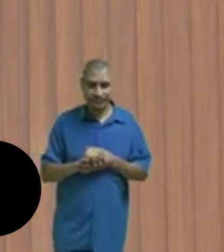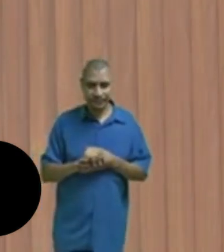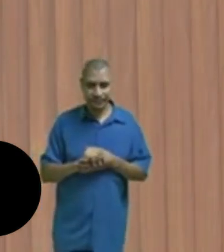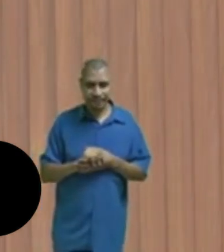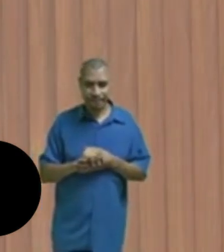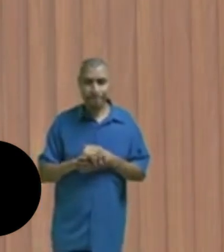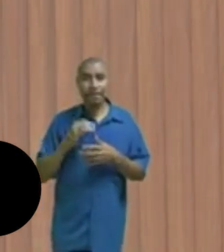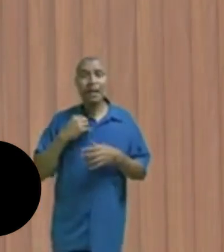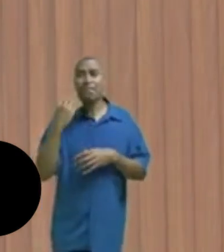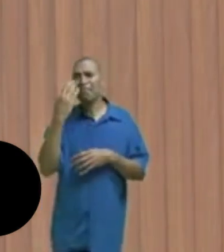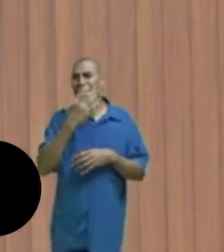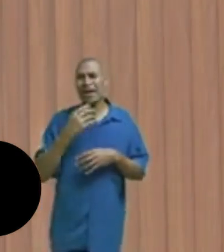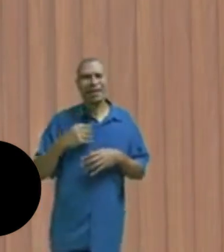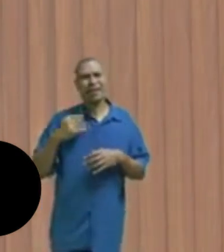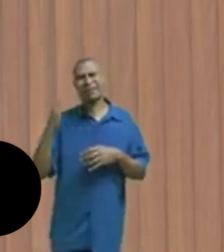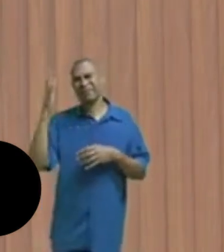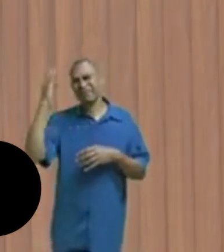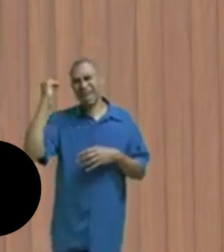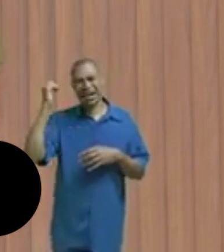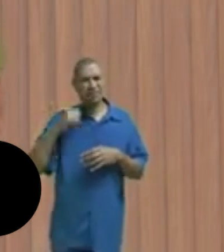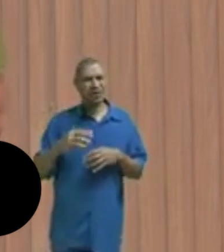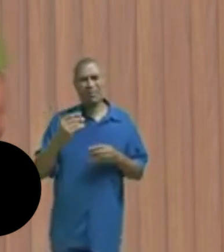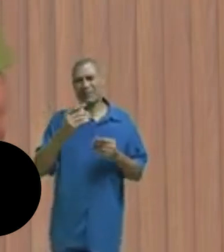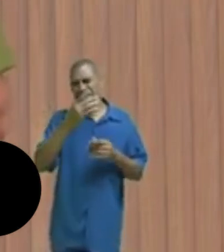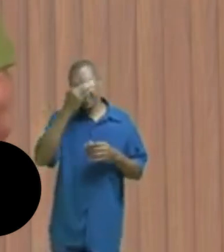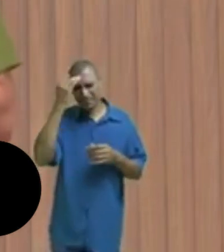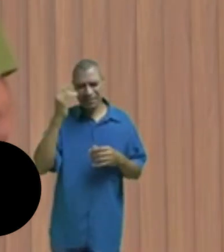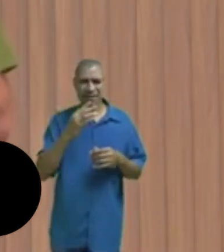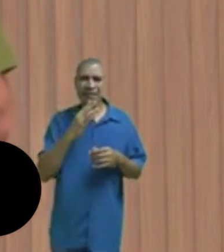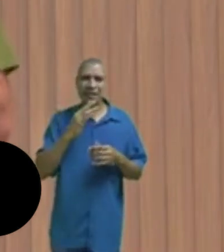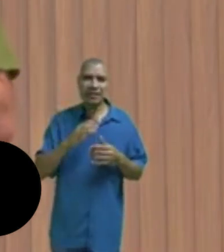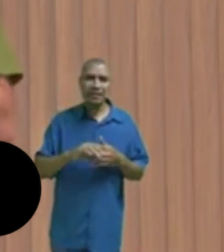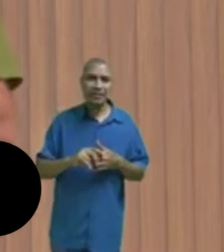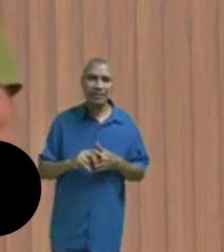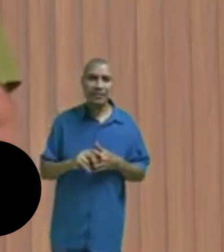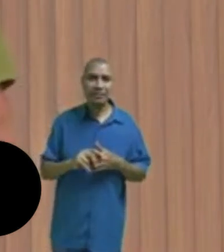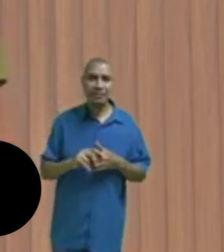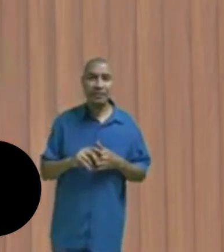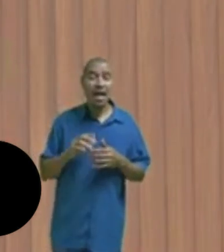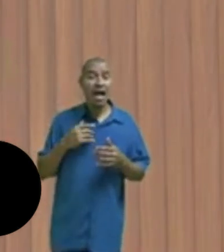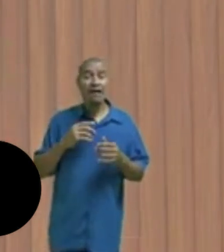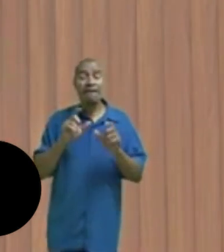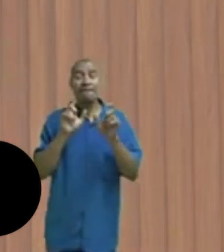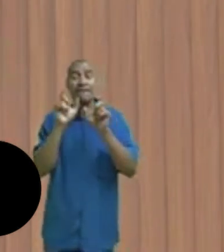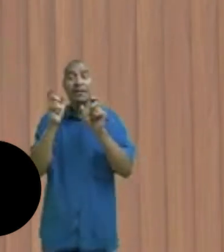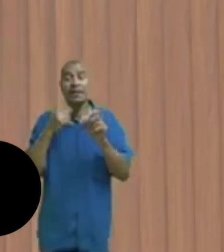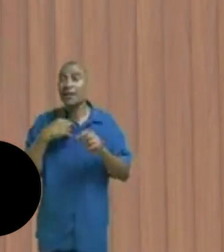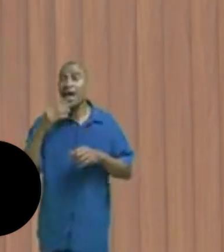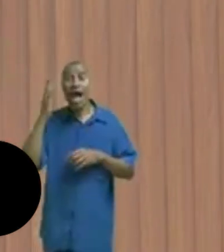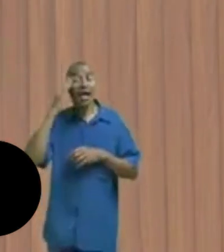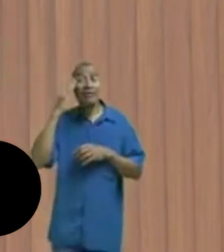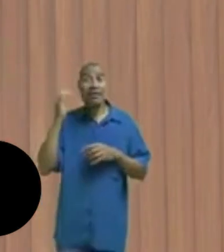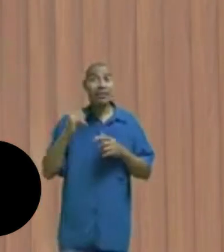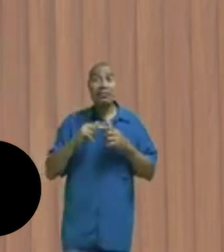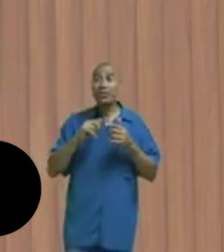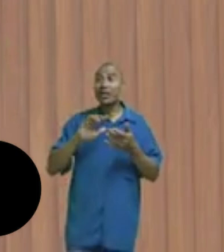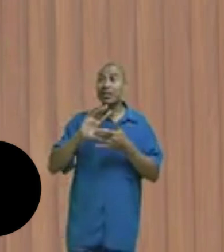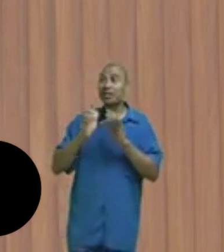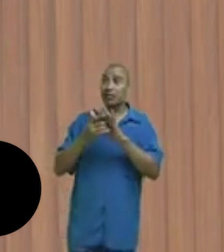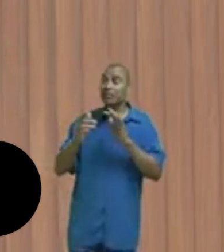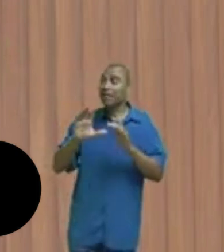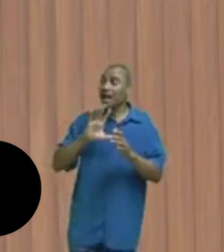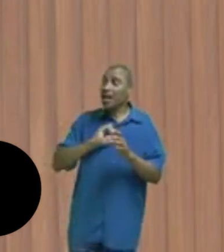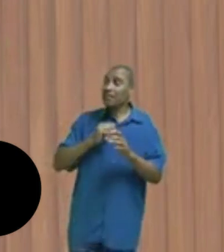que ficou conhecida, não sei por que Cristo me ama, não sei por que na cruz se entregou,